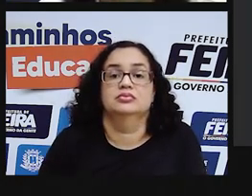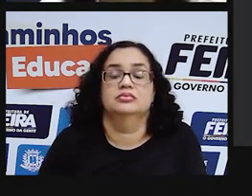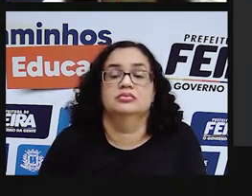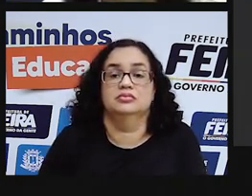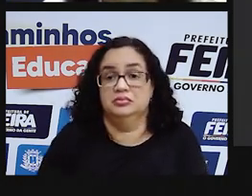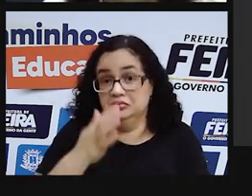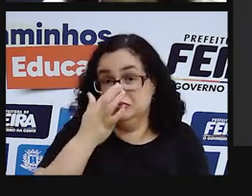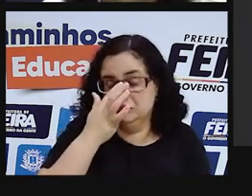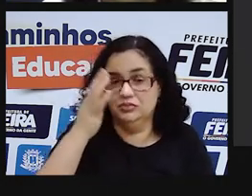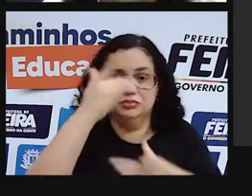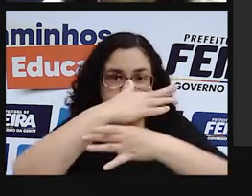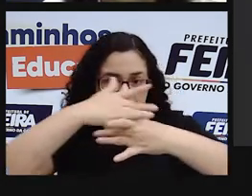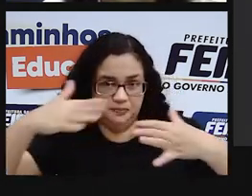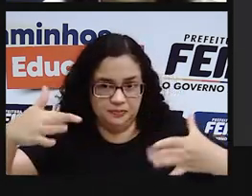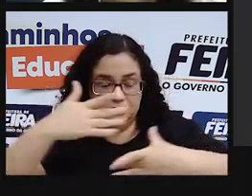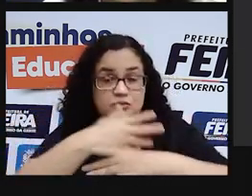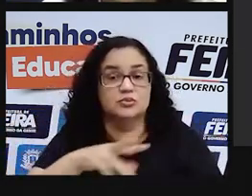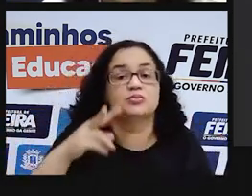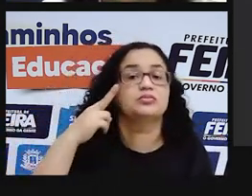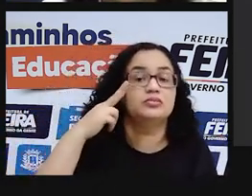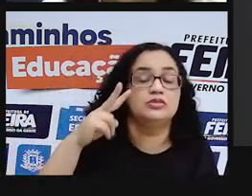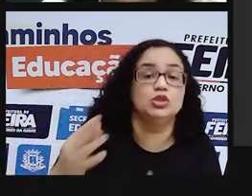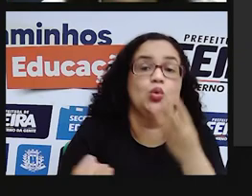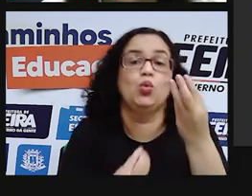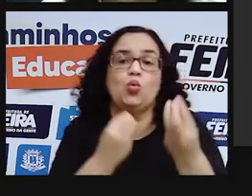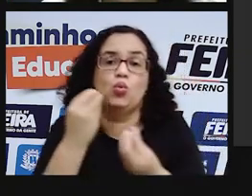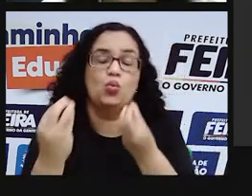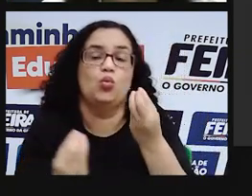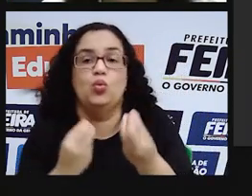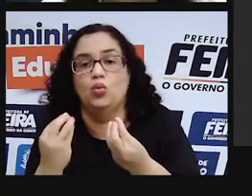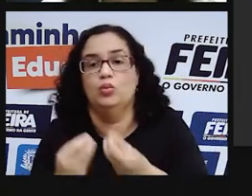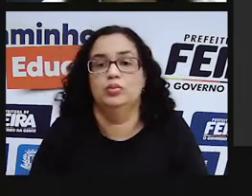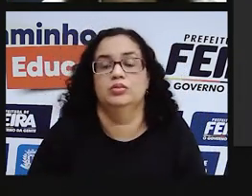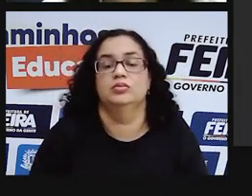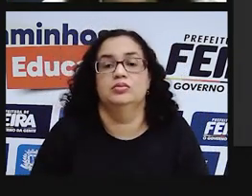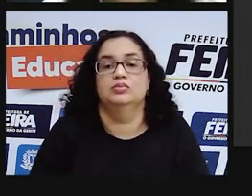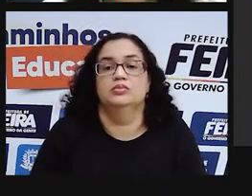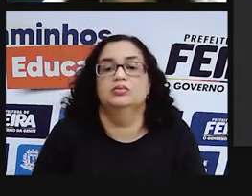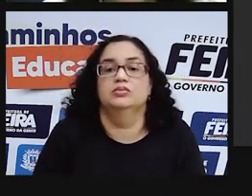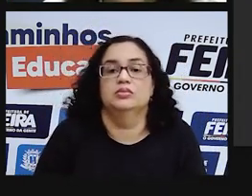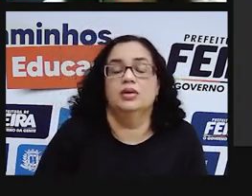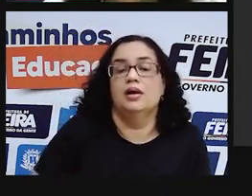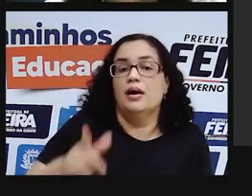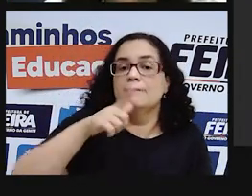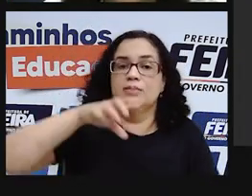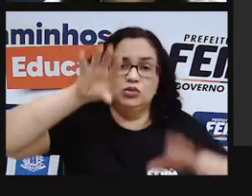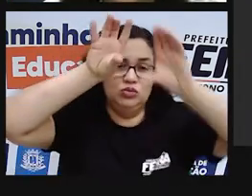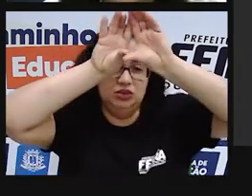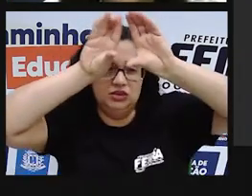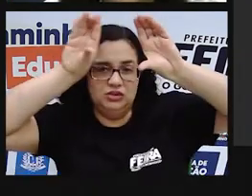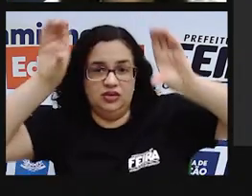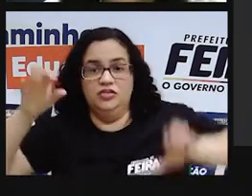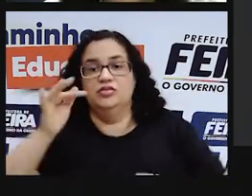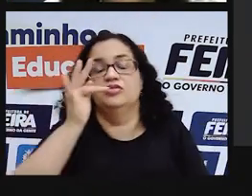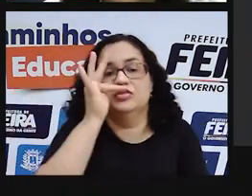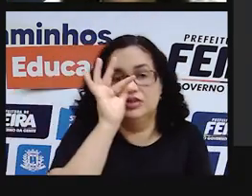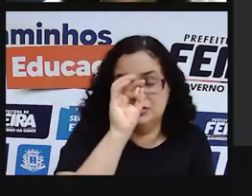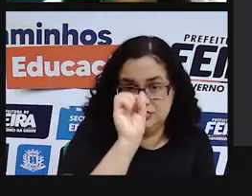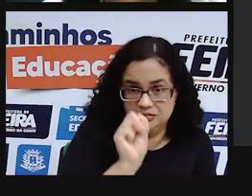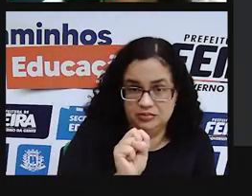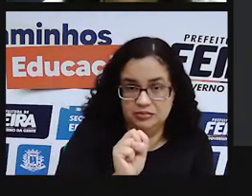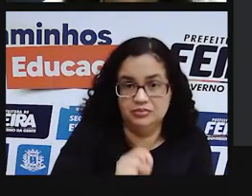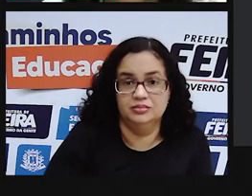direcionada assim tarde tá vendo É como se eu tivesse caindo do céu e Feira de Santana está aqui ó